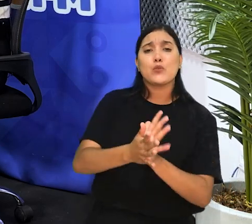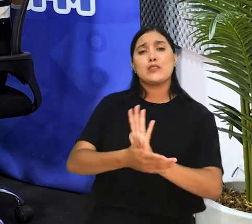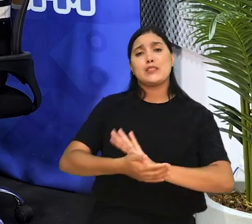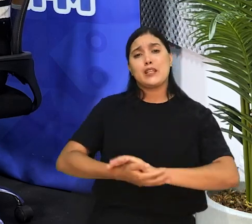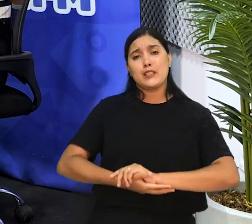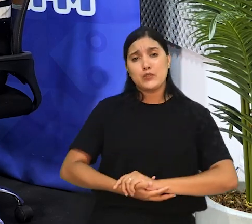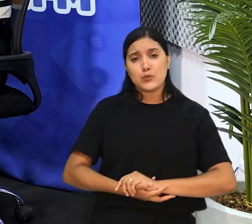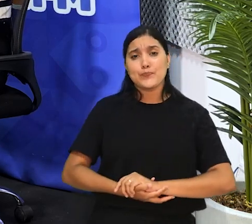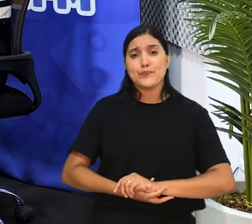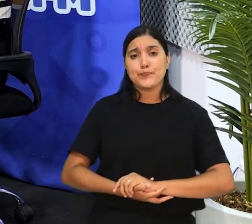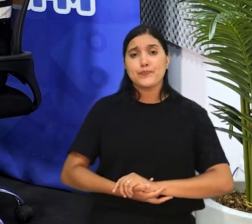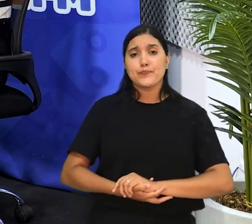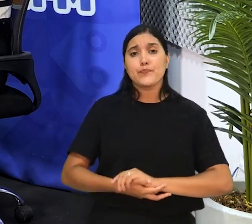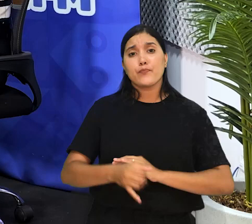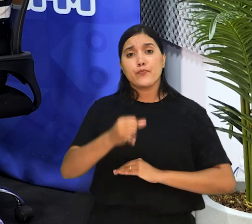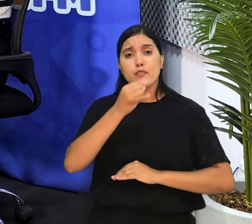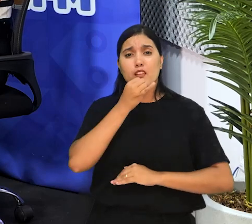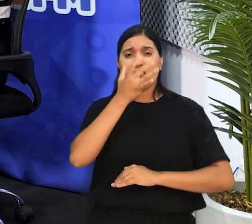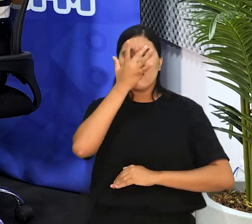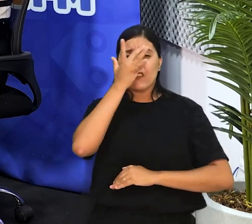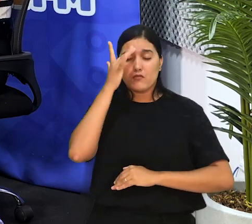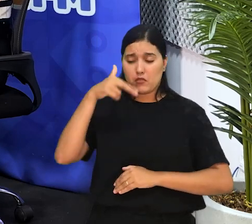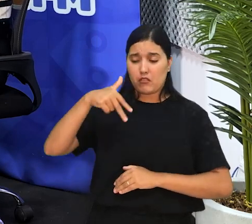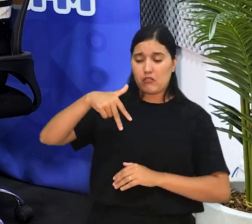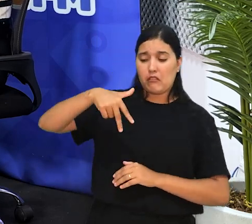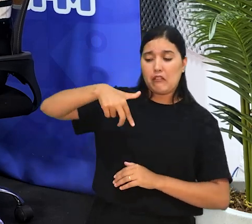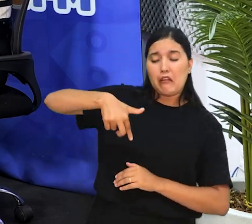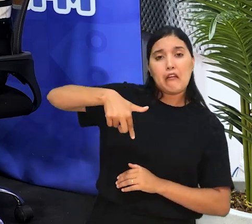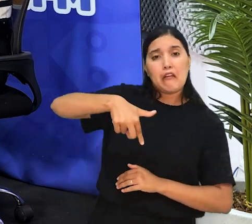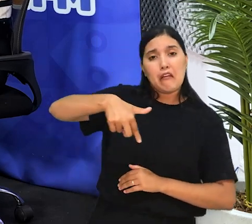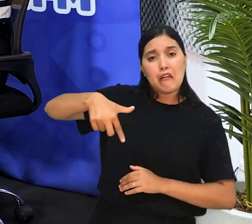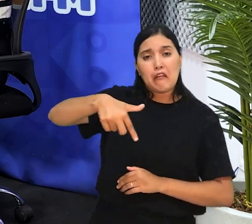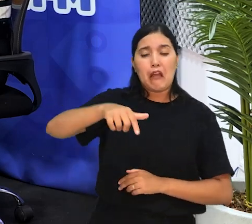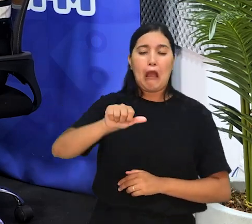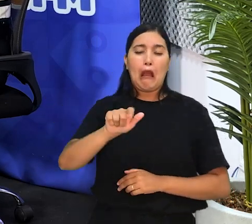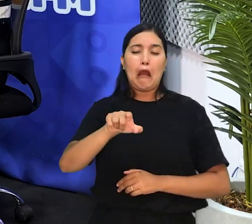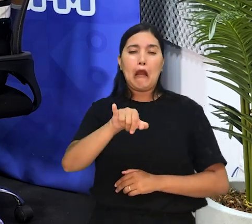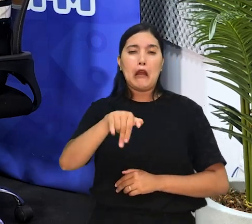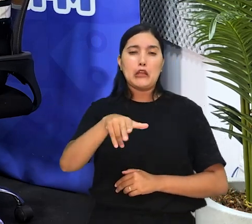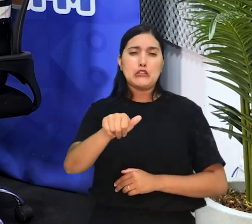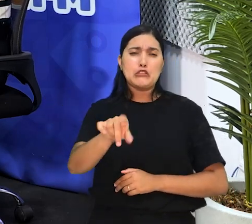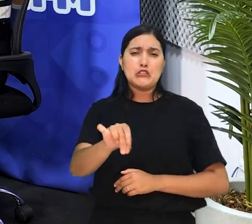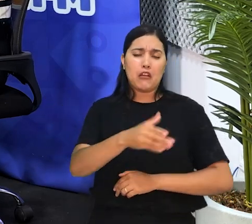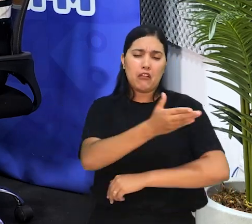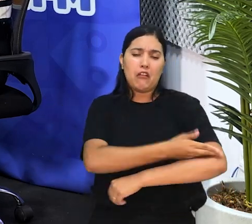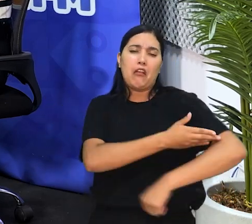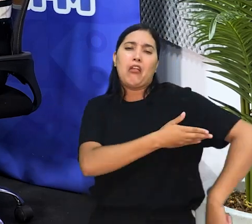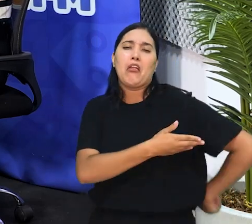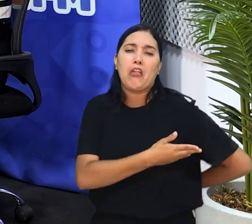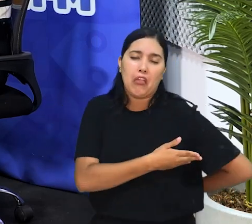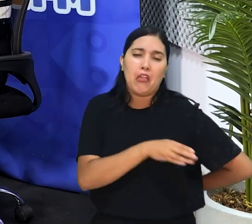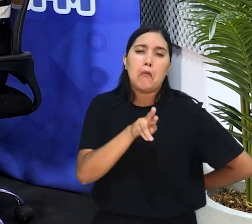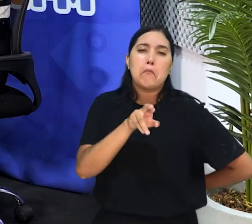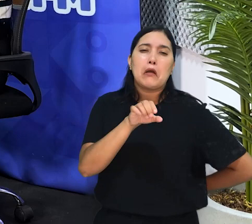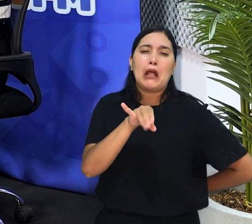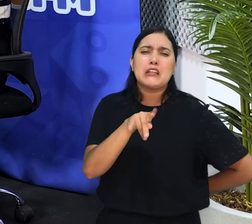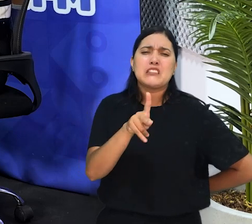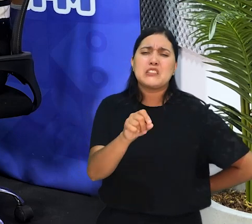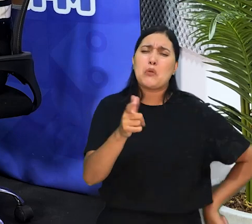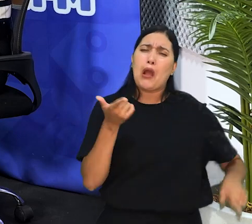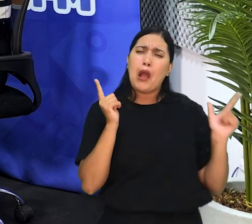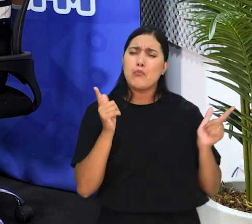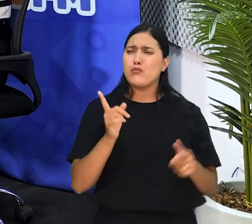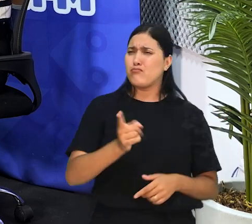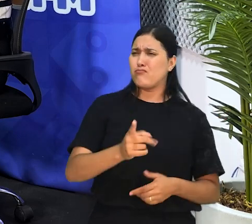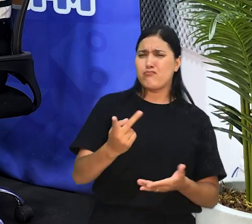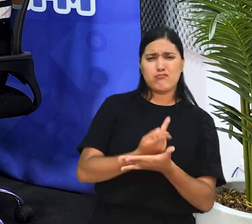Tipo, chamar um aleijado de aleijadinho, a pessoa que tem a metade do braço, o bracinho, sabe? Eu acho que isso machuca muito